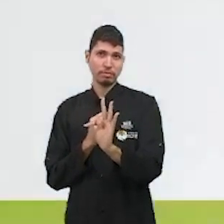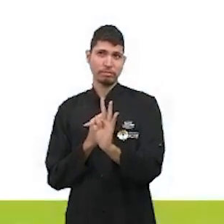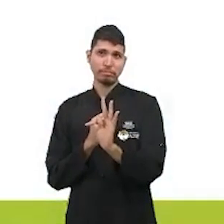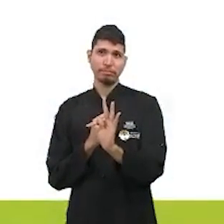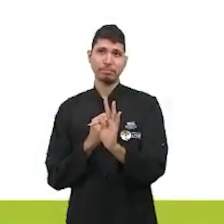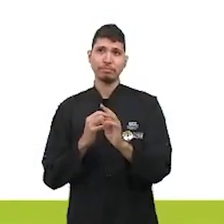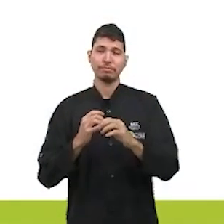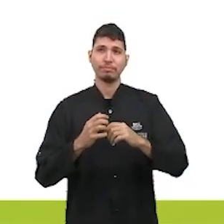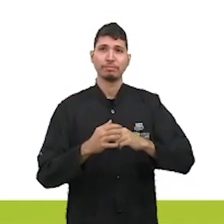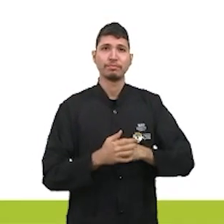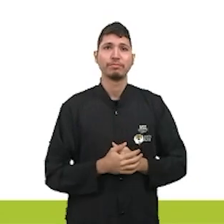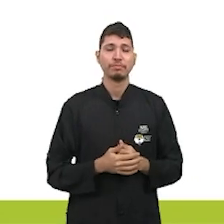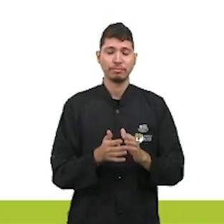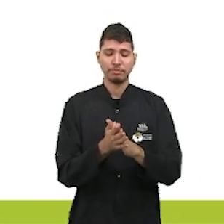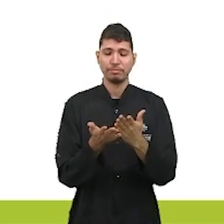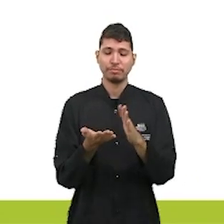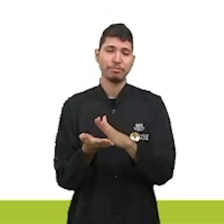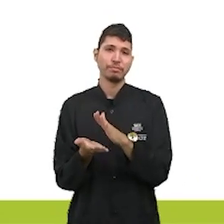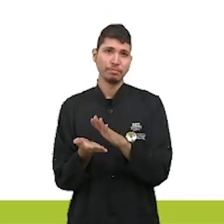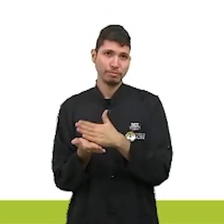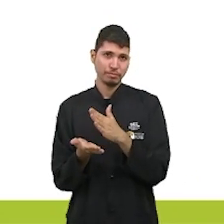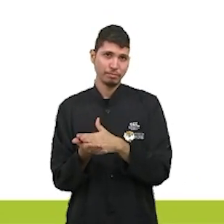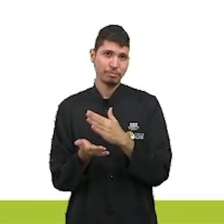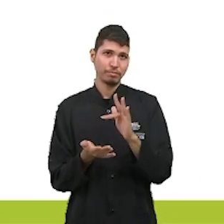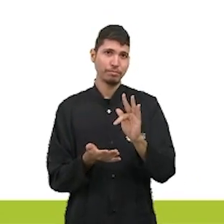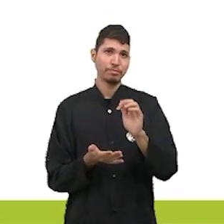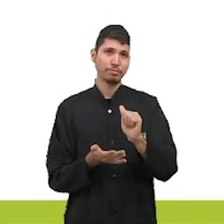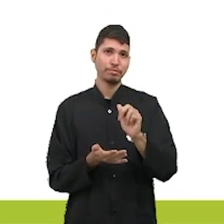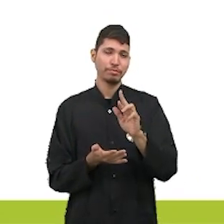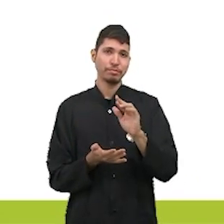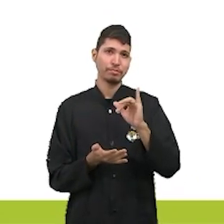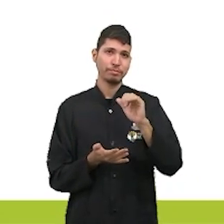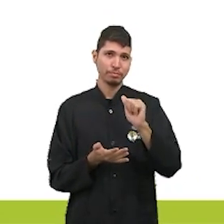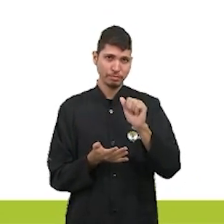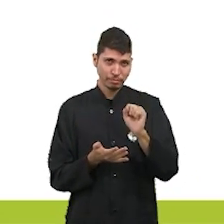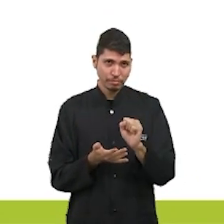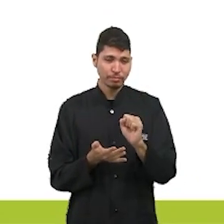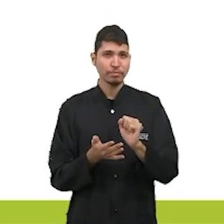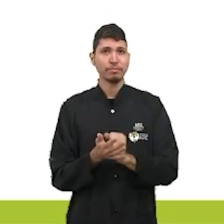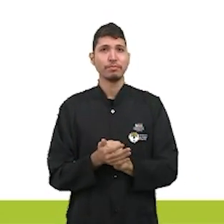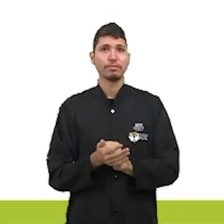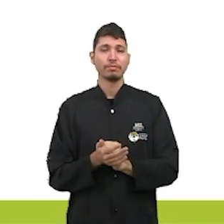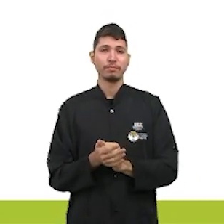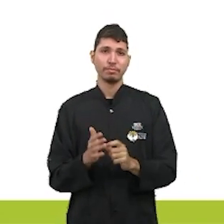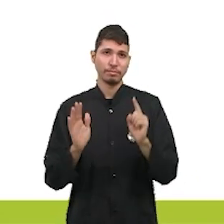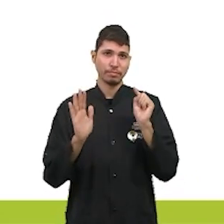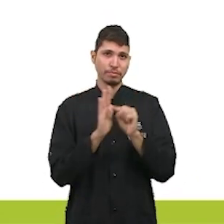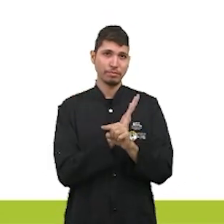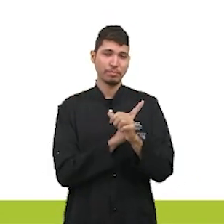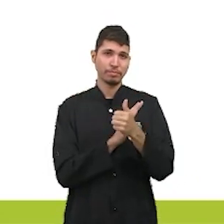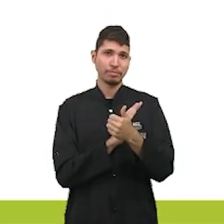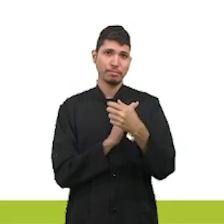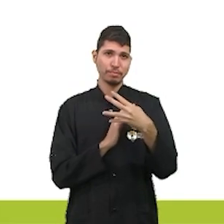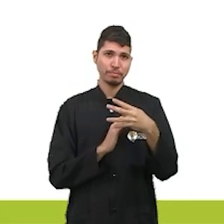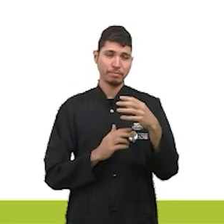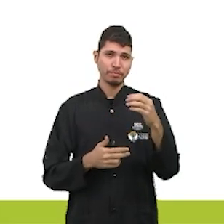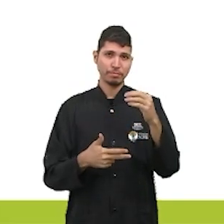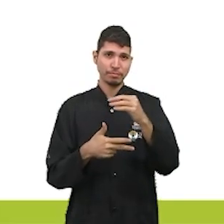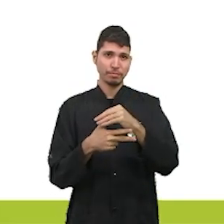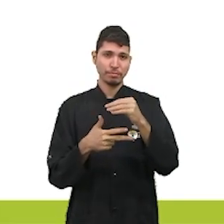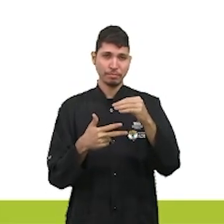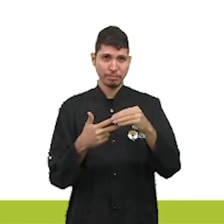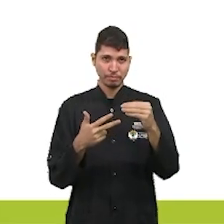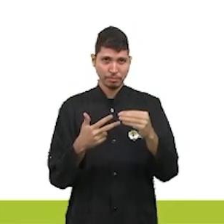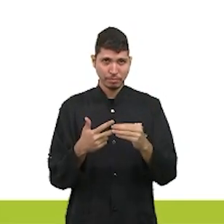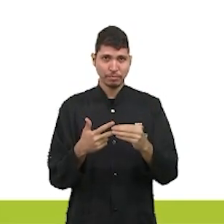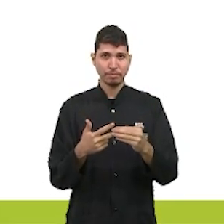do livro Sistemas Farias Brito, página 92, questão 14, a prova Enem 2, Ciências